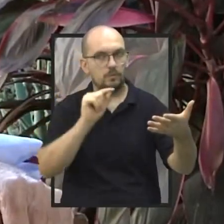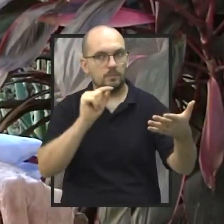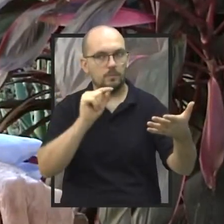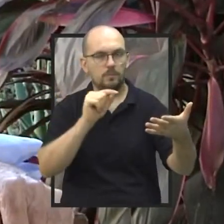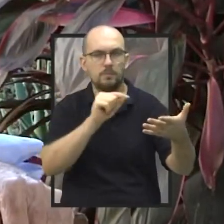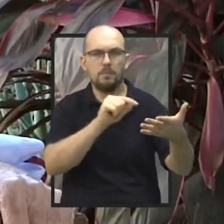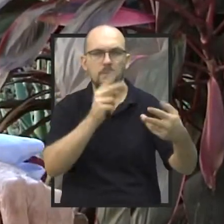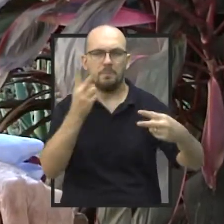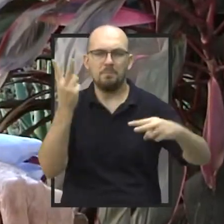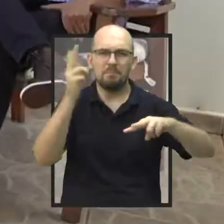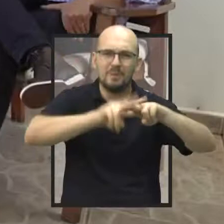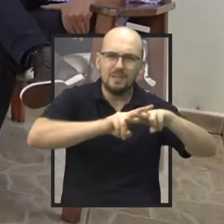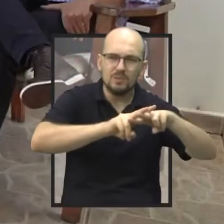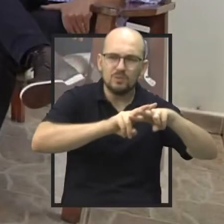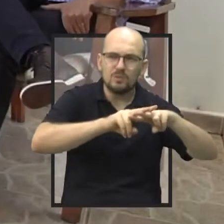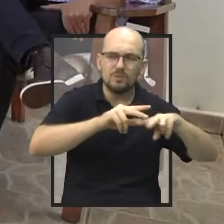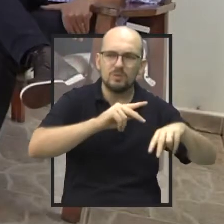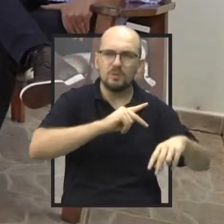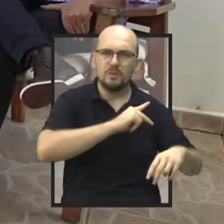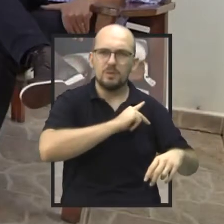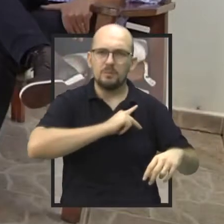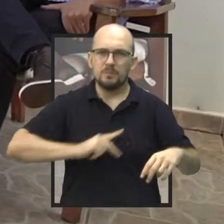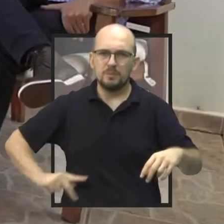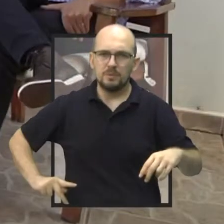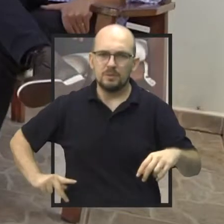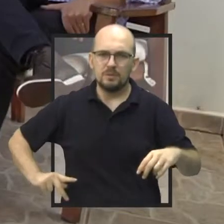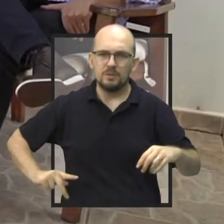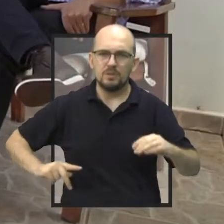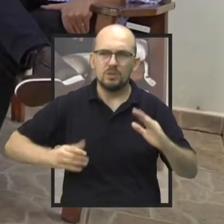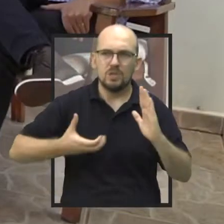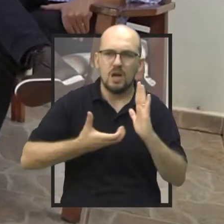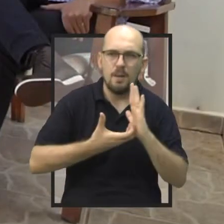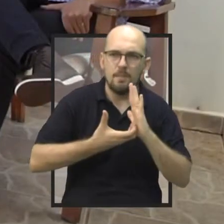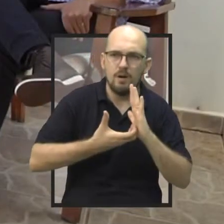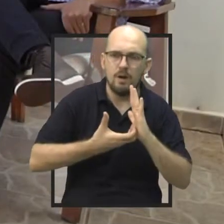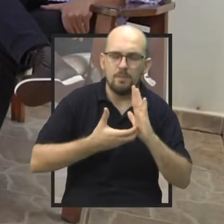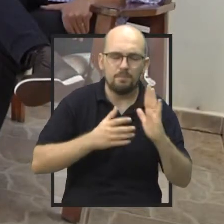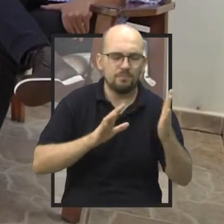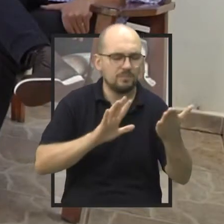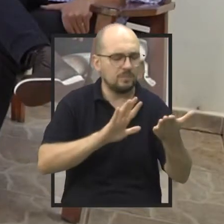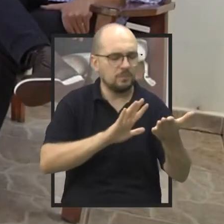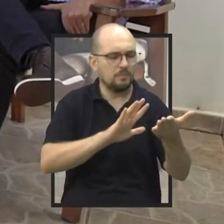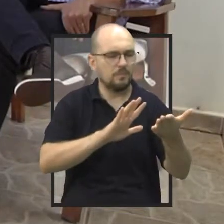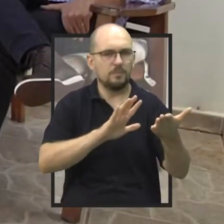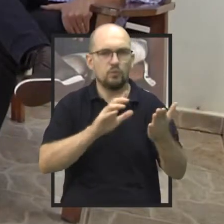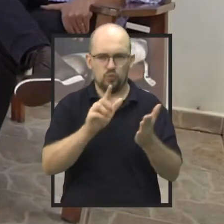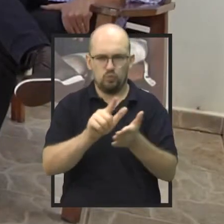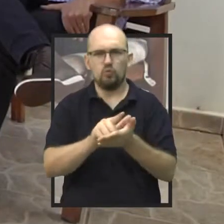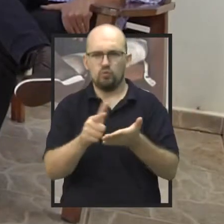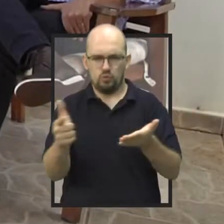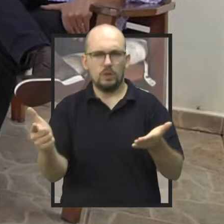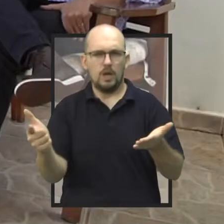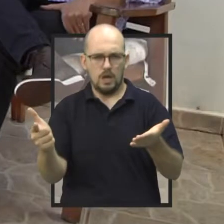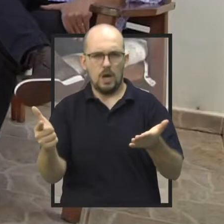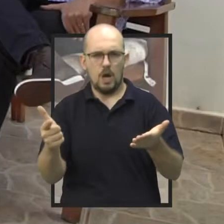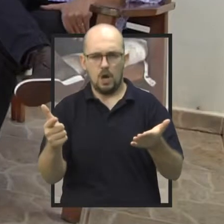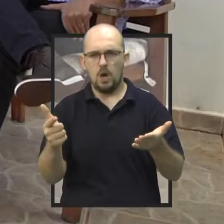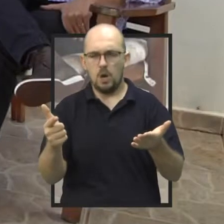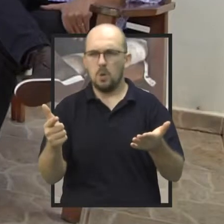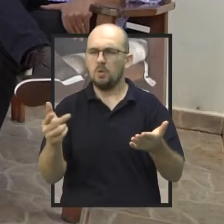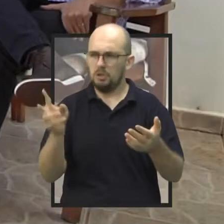Preso o presidente da Câmara Federal. Aquilo me chocou. Eu já tinha ouvido notícias